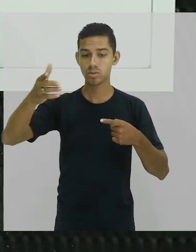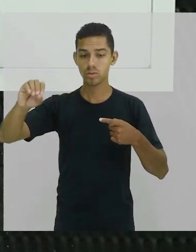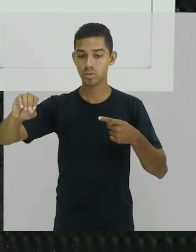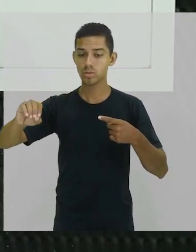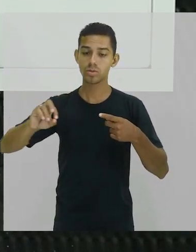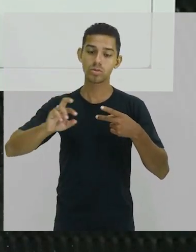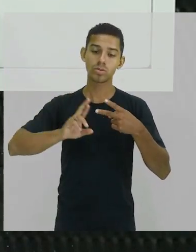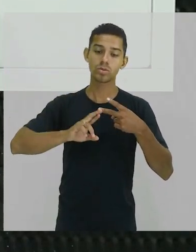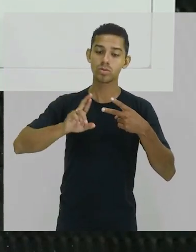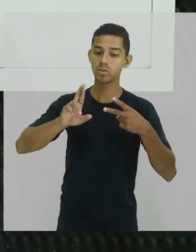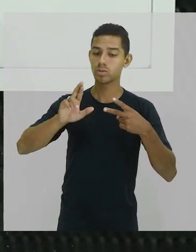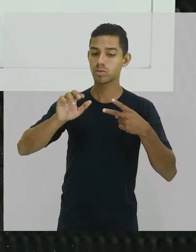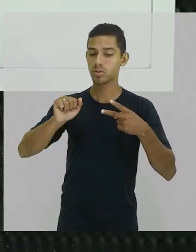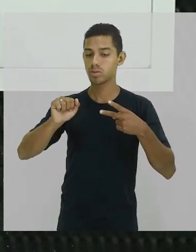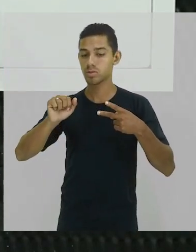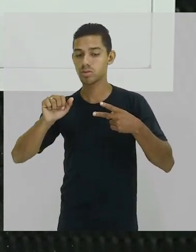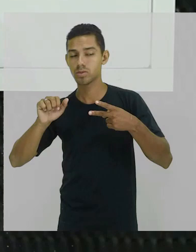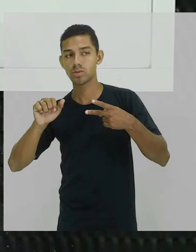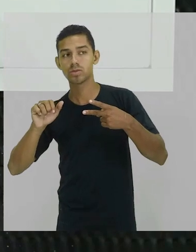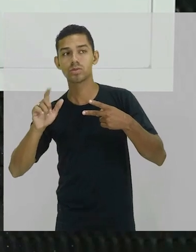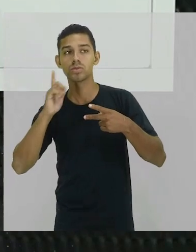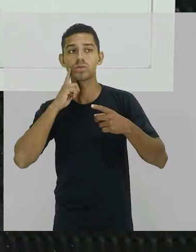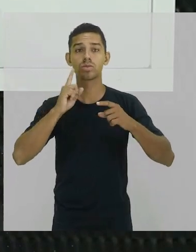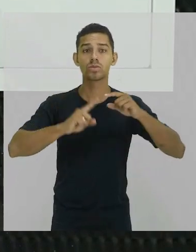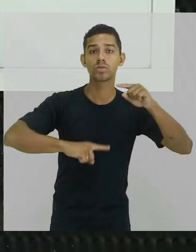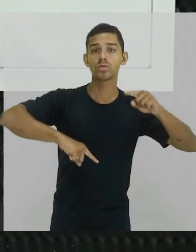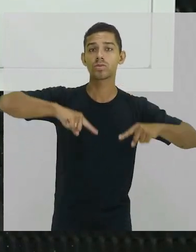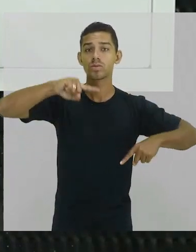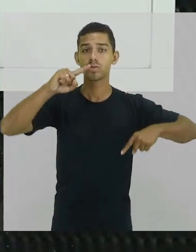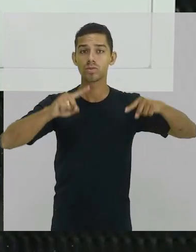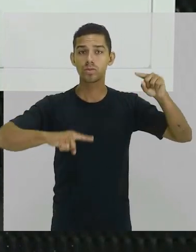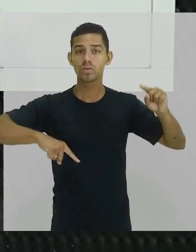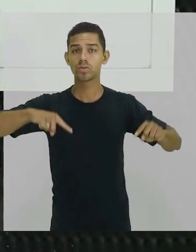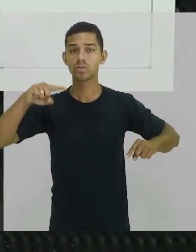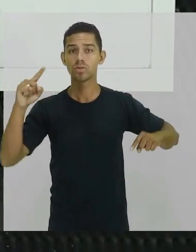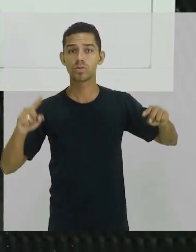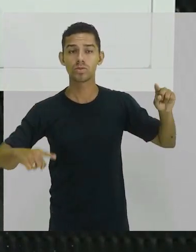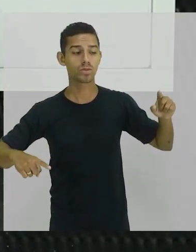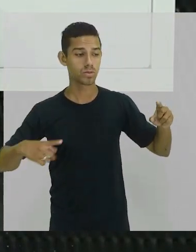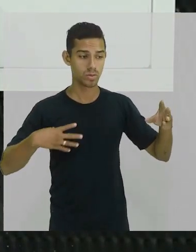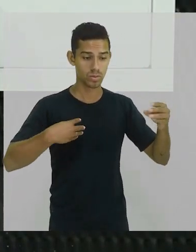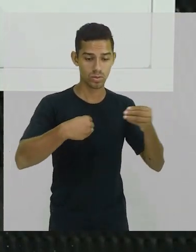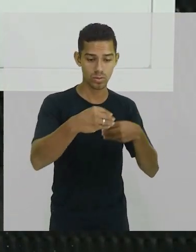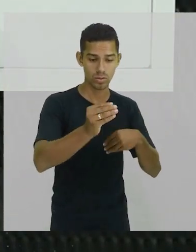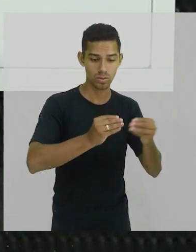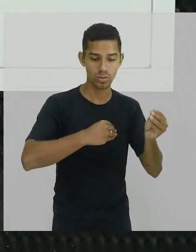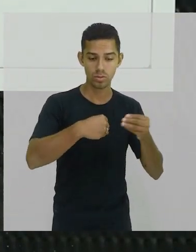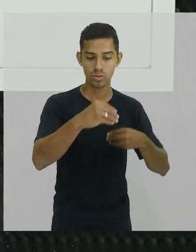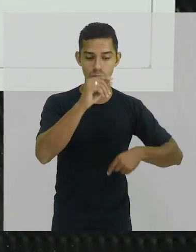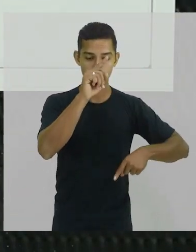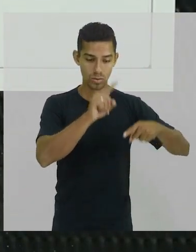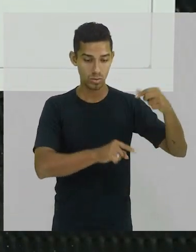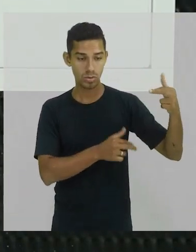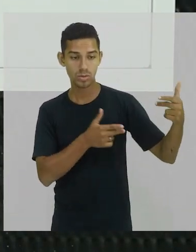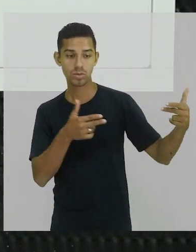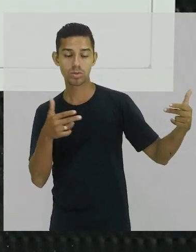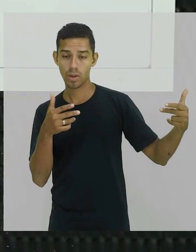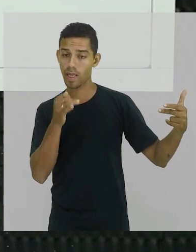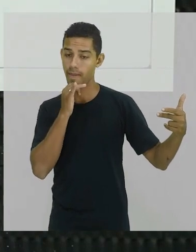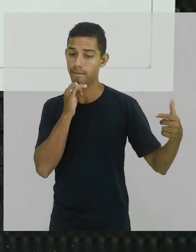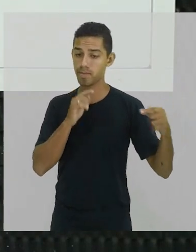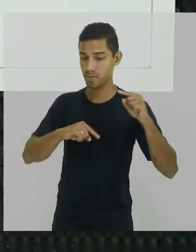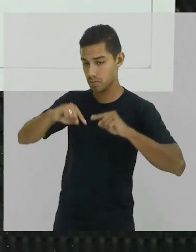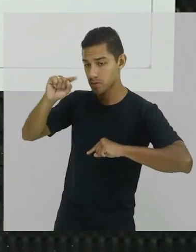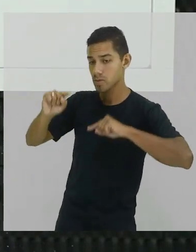né? Que no caso é um meio elástico, né? Por causa da elasticidade dessa matéria. Já uma onda